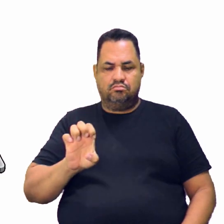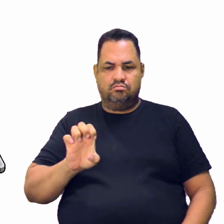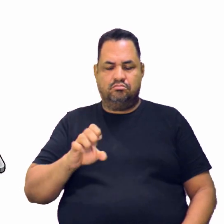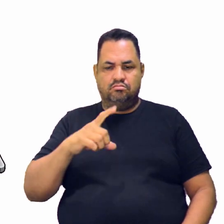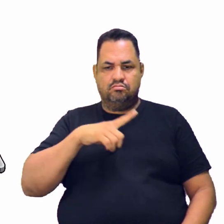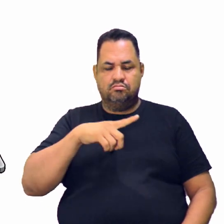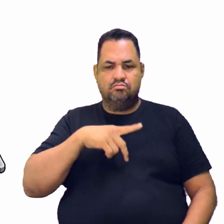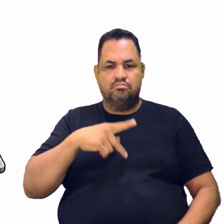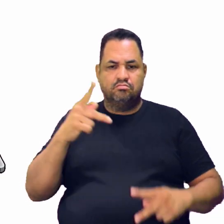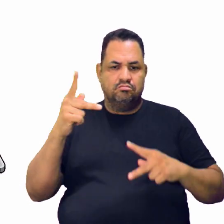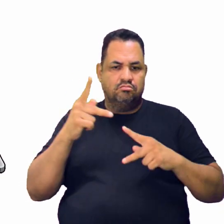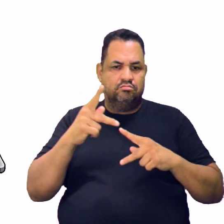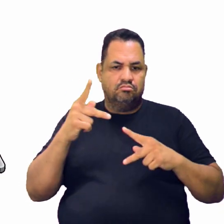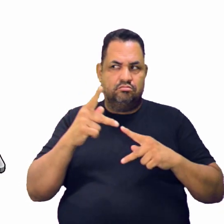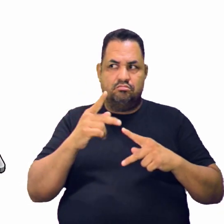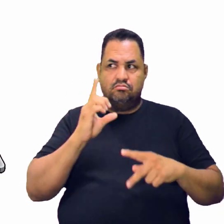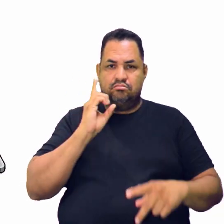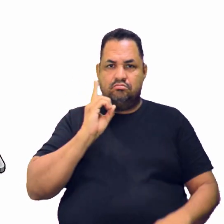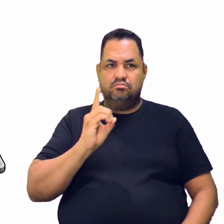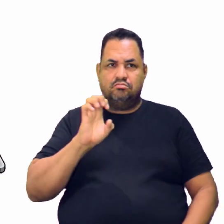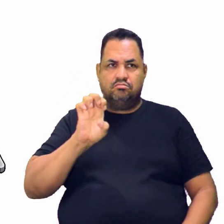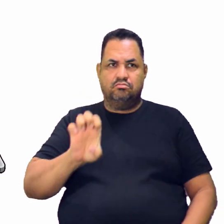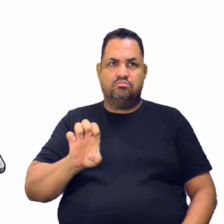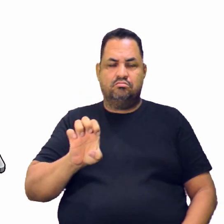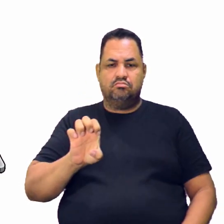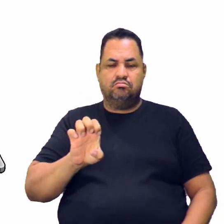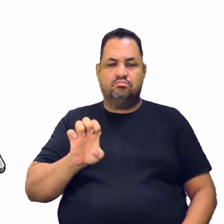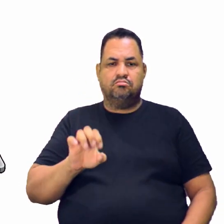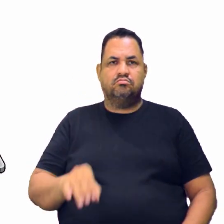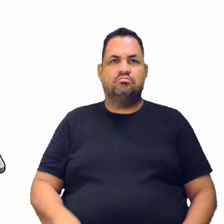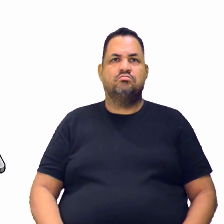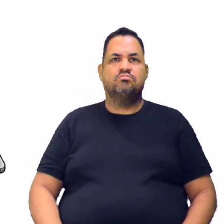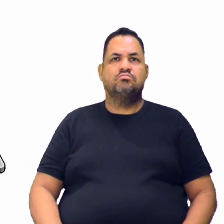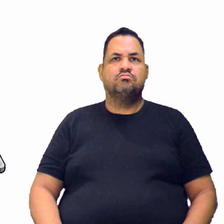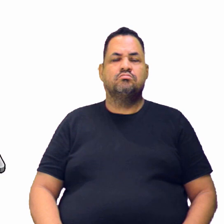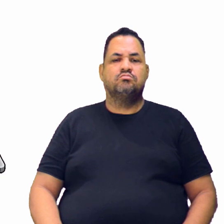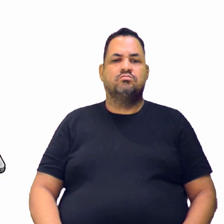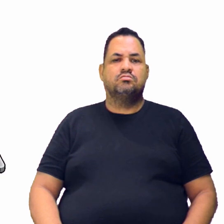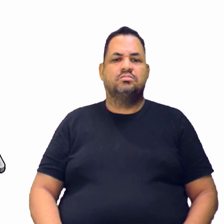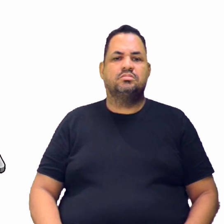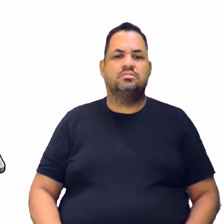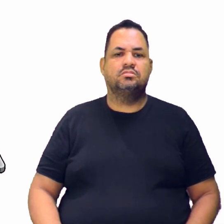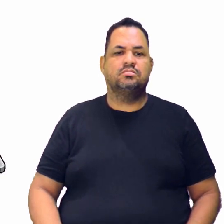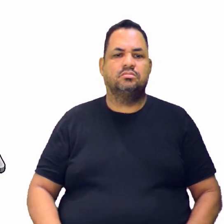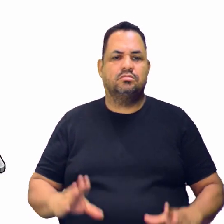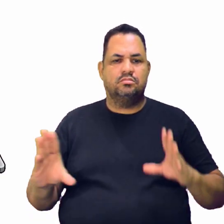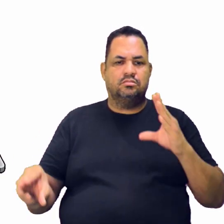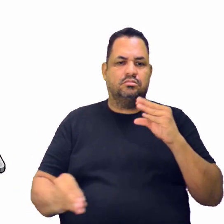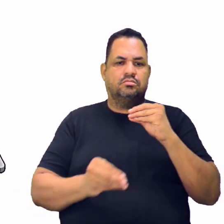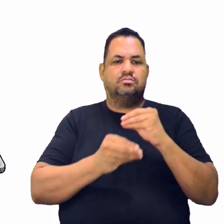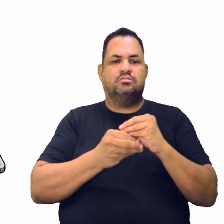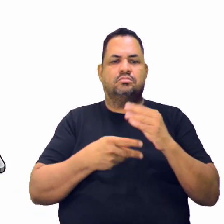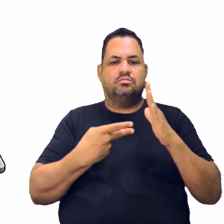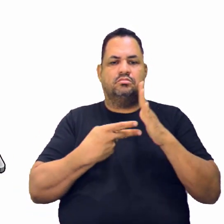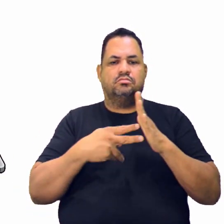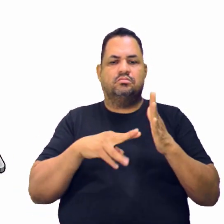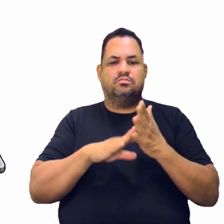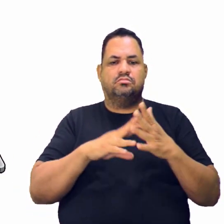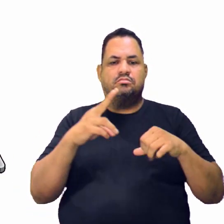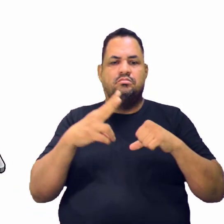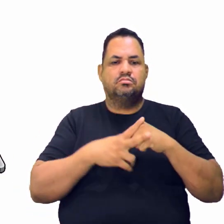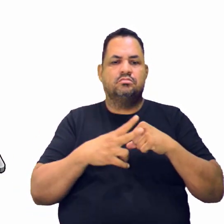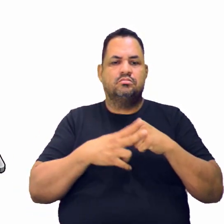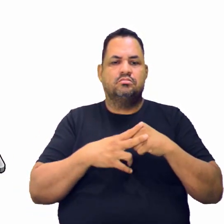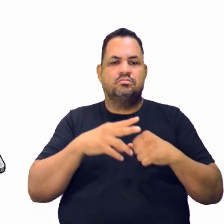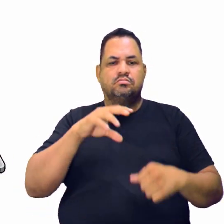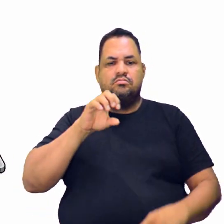vem acompanhado da preposição, amadinho, olha só, tá completando o sentido do verbo. Olha aqui